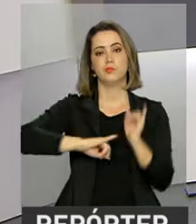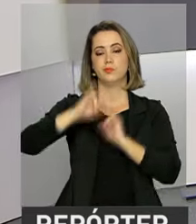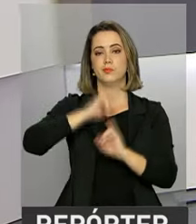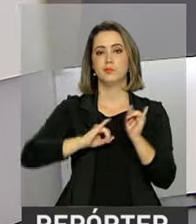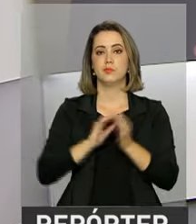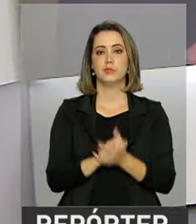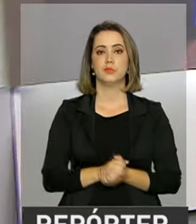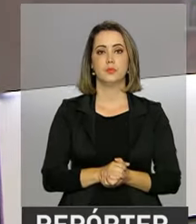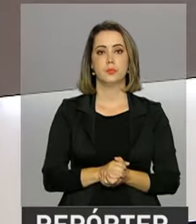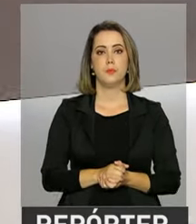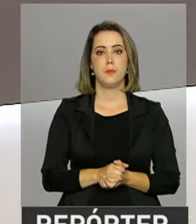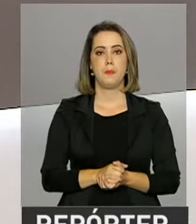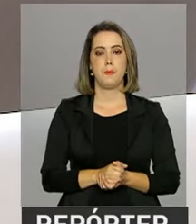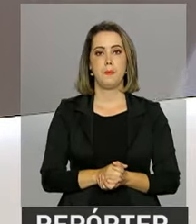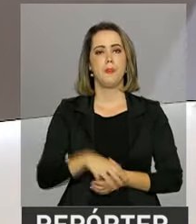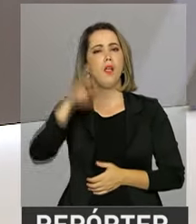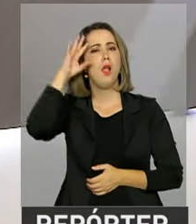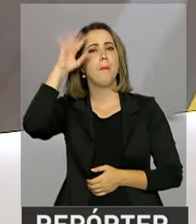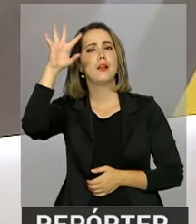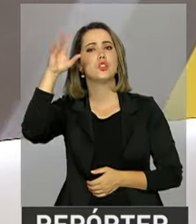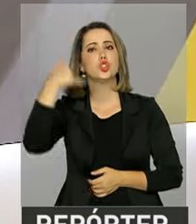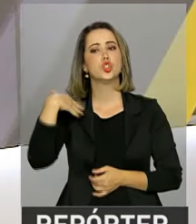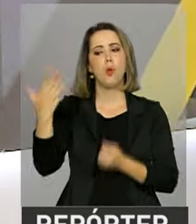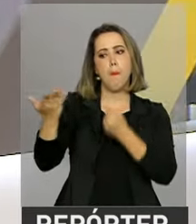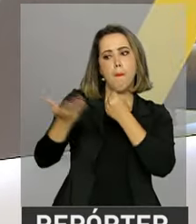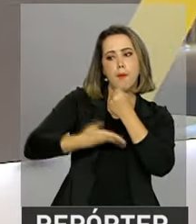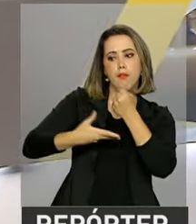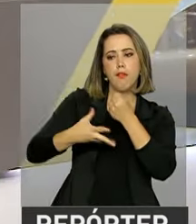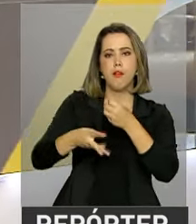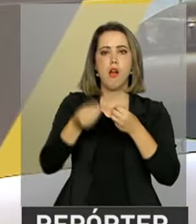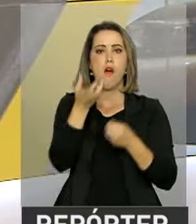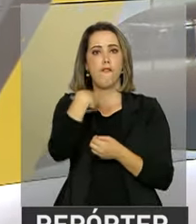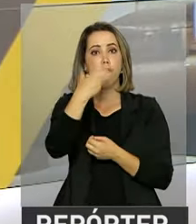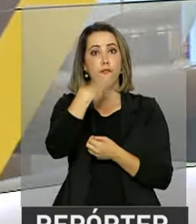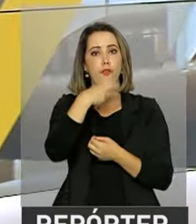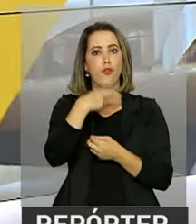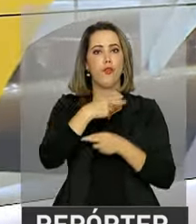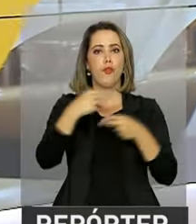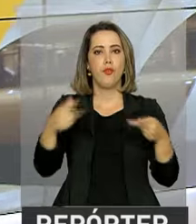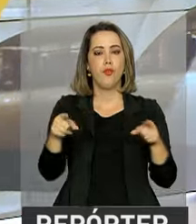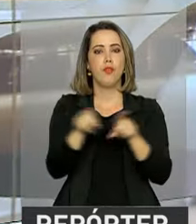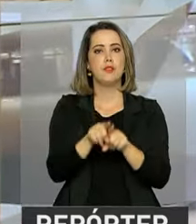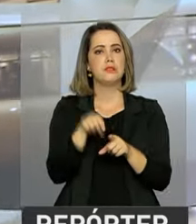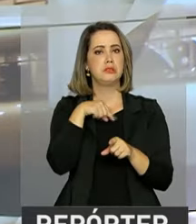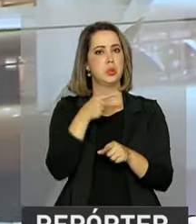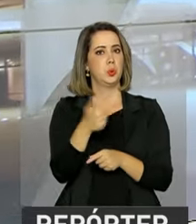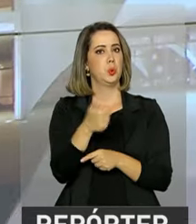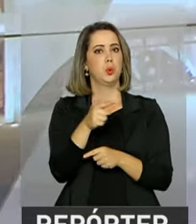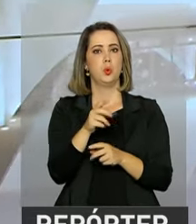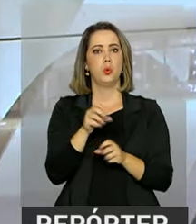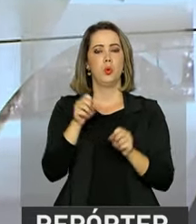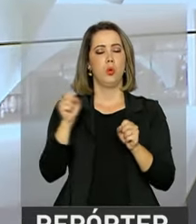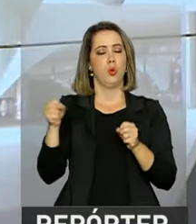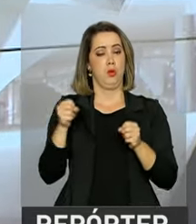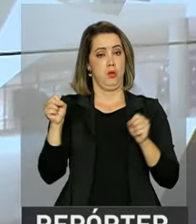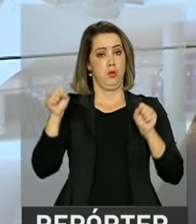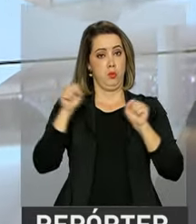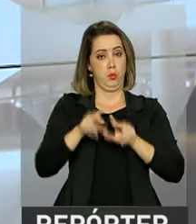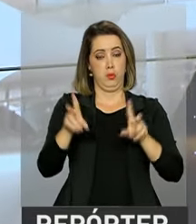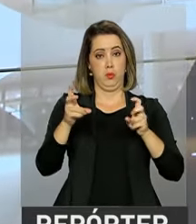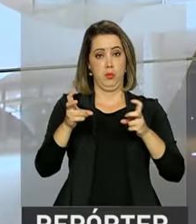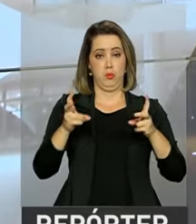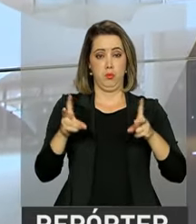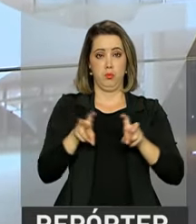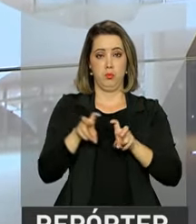pelas informações. Imagine colher aquela fruta ou vegetal que não contém agrotóxicos, levar o alimento direto para a